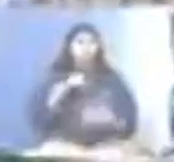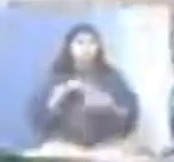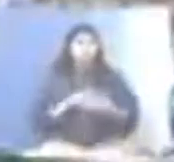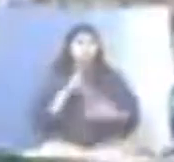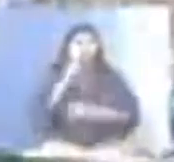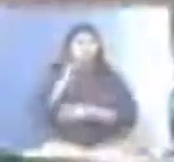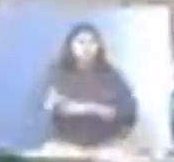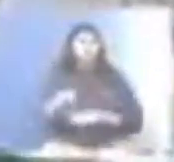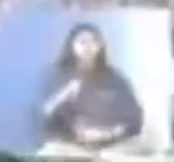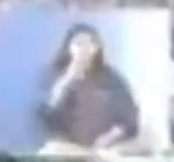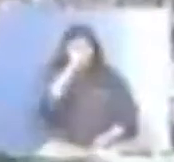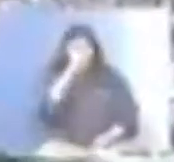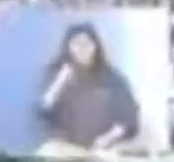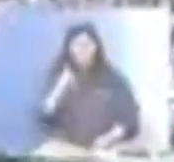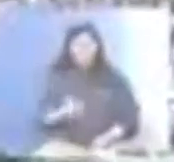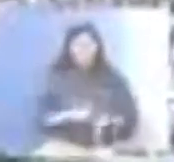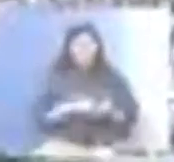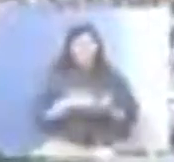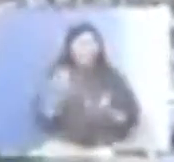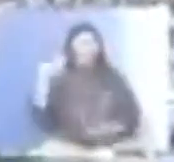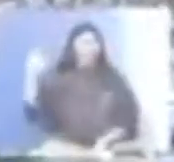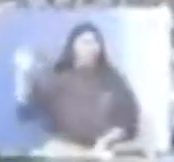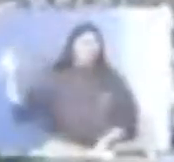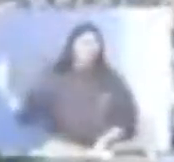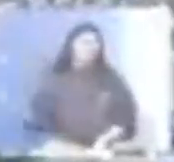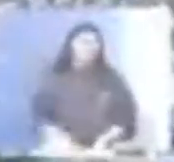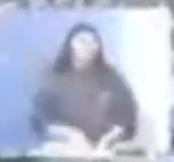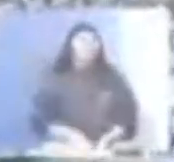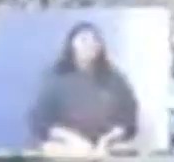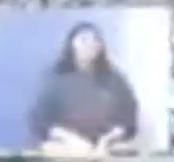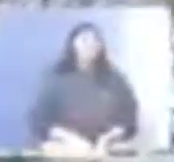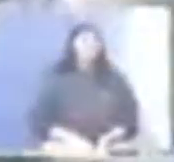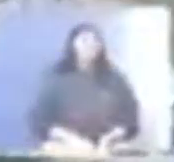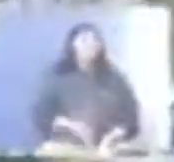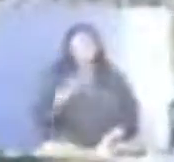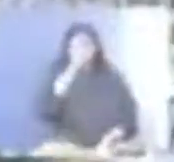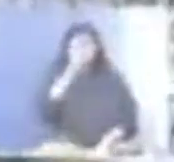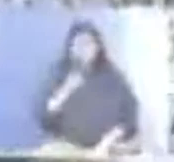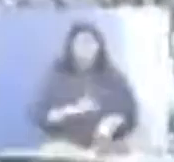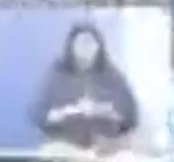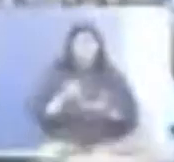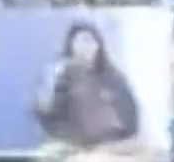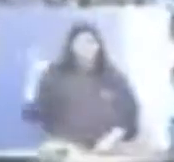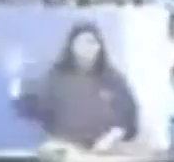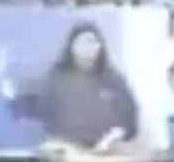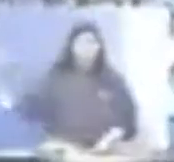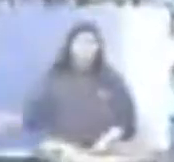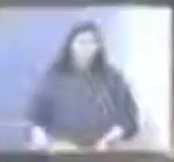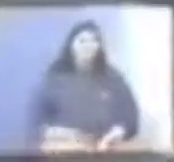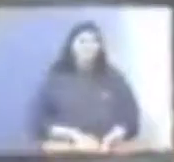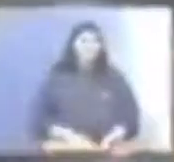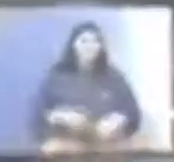Manda encardido embora. Manda encardido embora. Manda encardido embora.